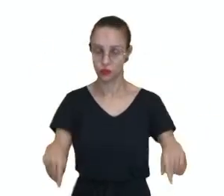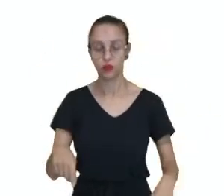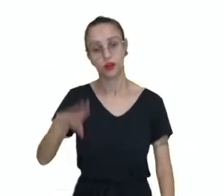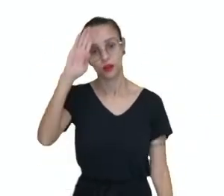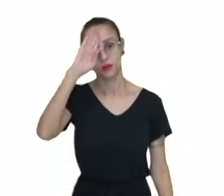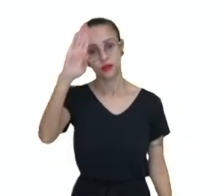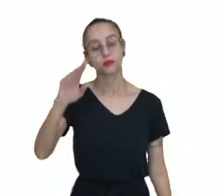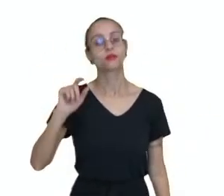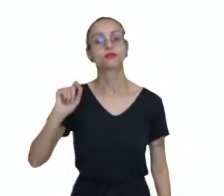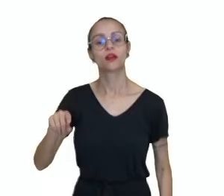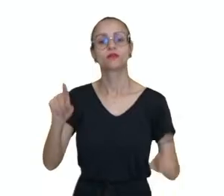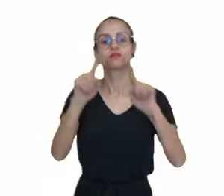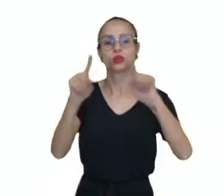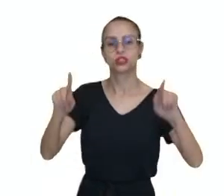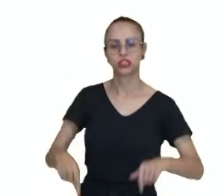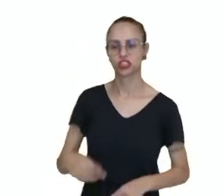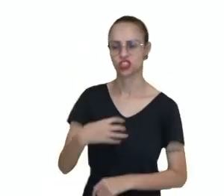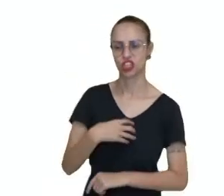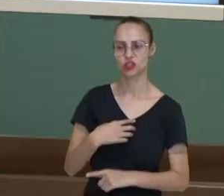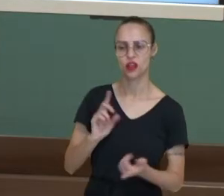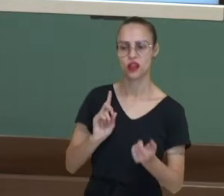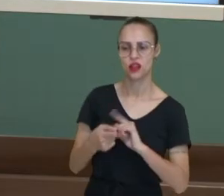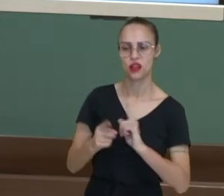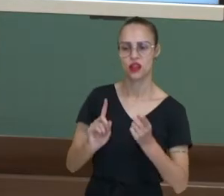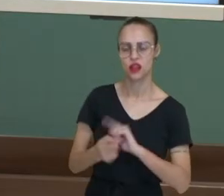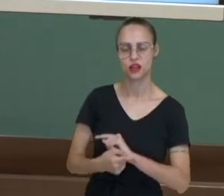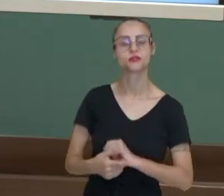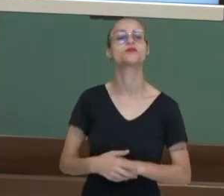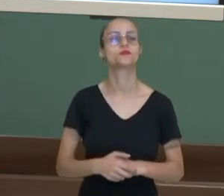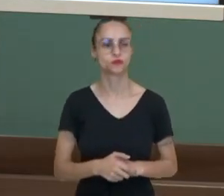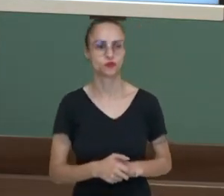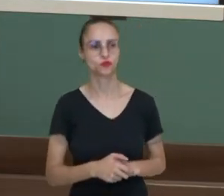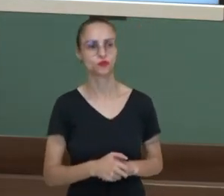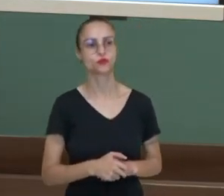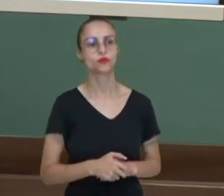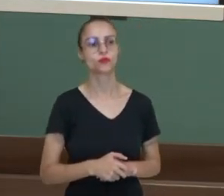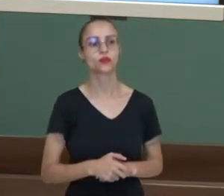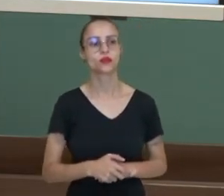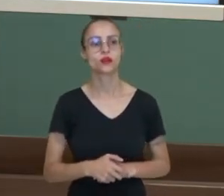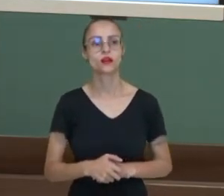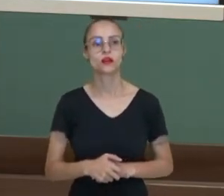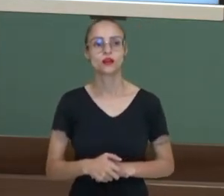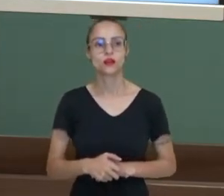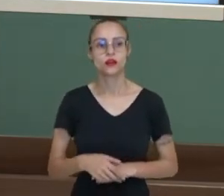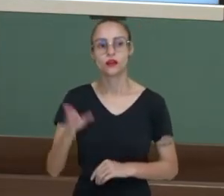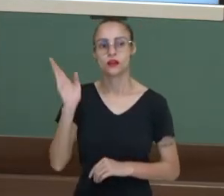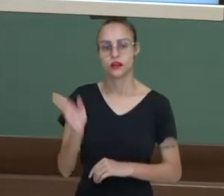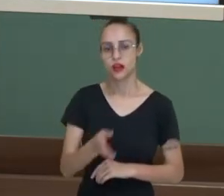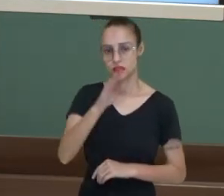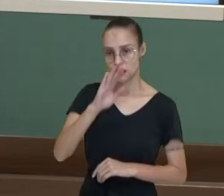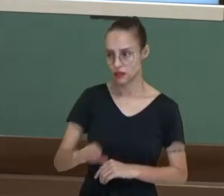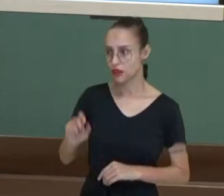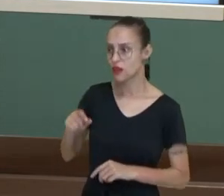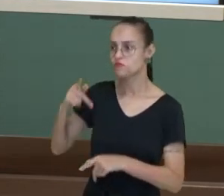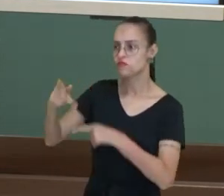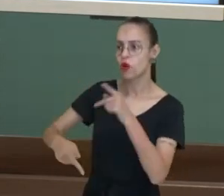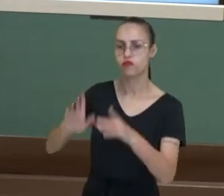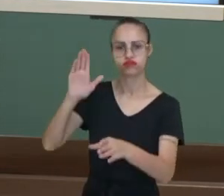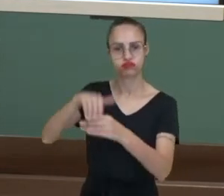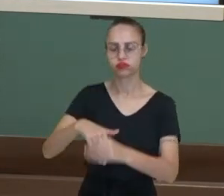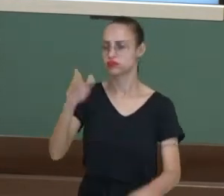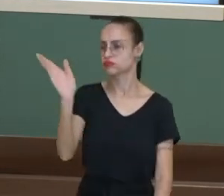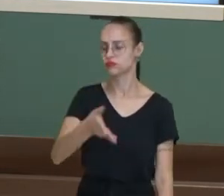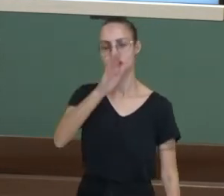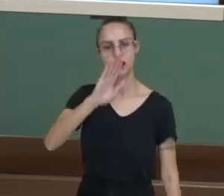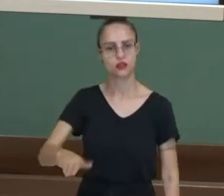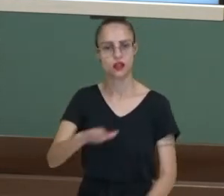principalmente aqueles que agissem de maneira contrária às determinações do governo. Ainda, caçar políticos que fossem eleitos. Poderia